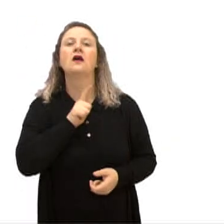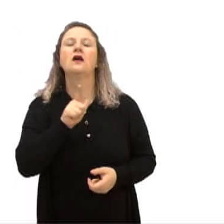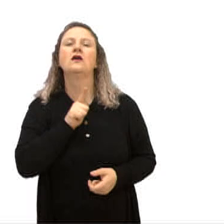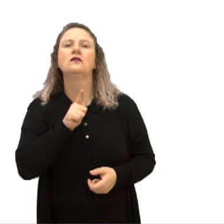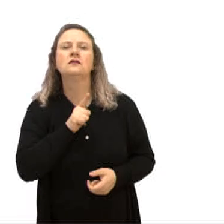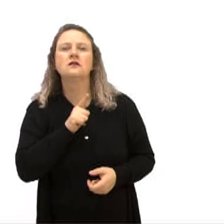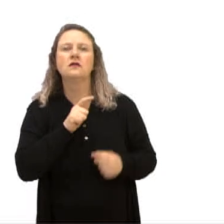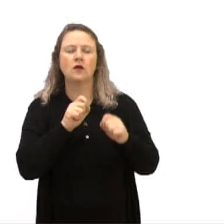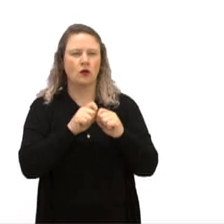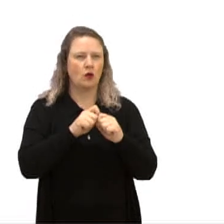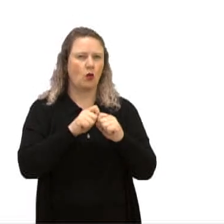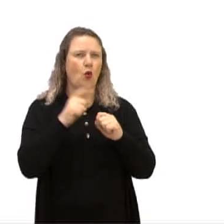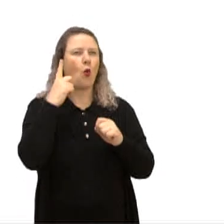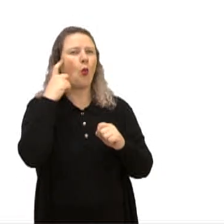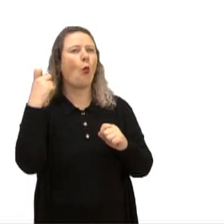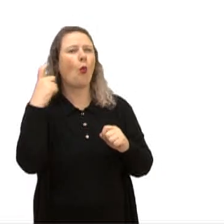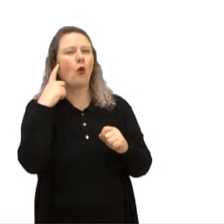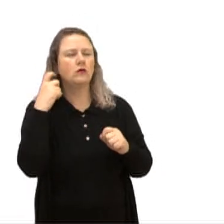auditivo